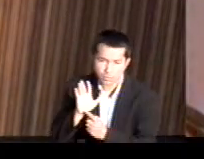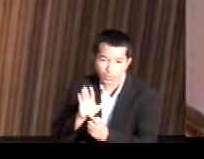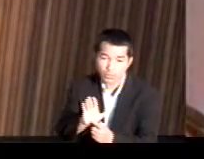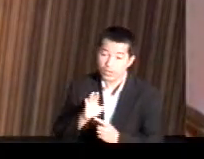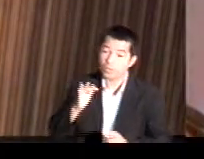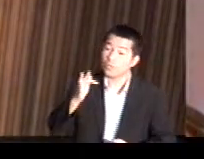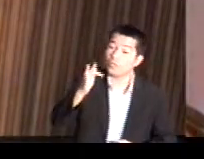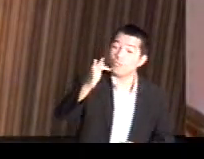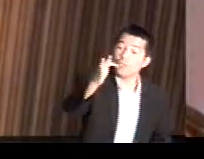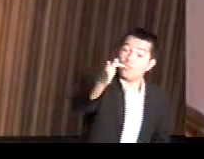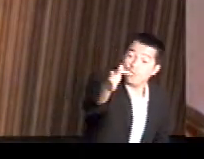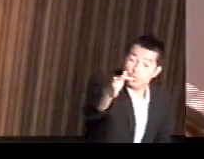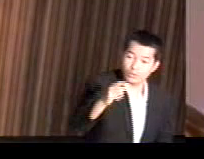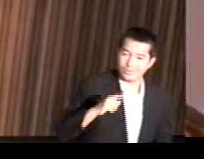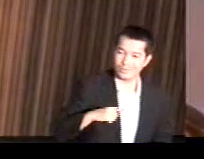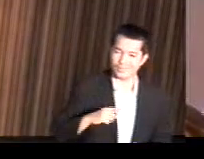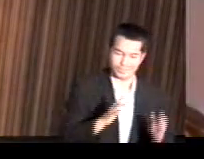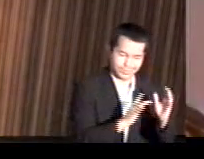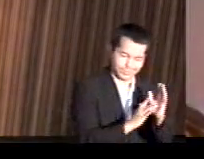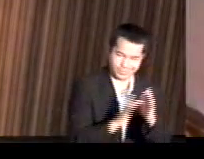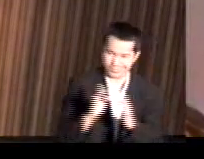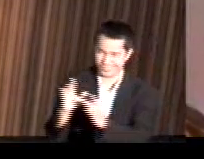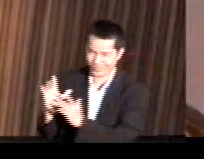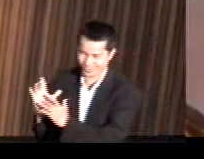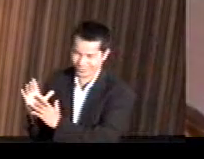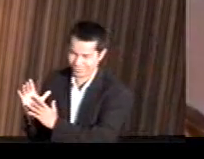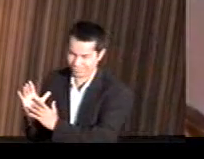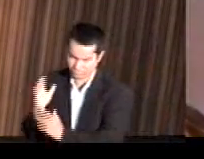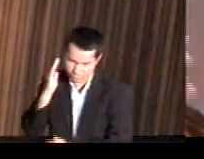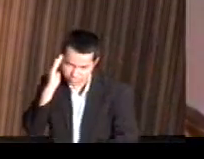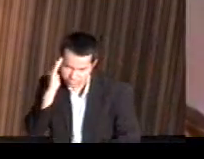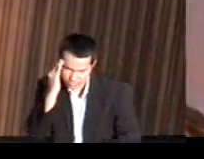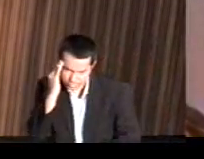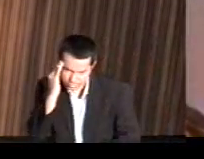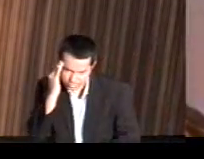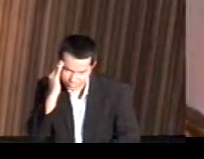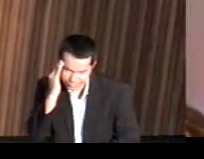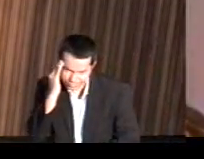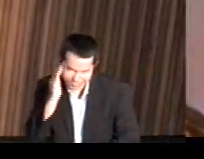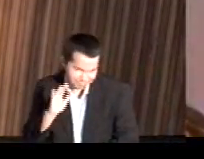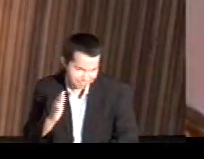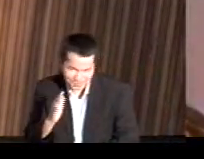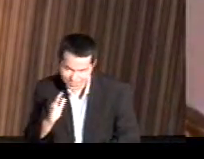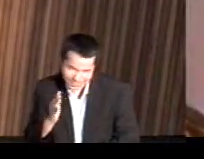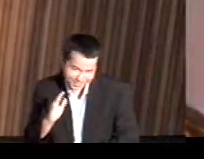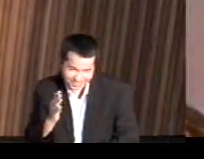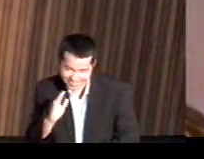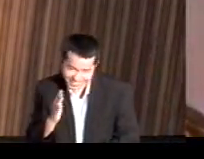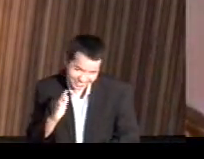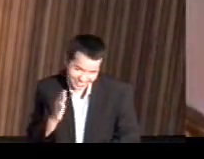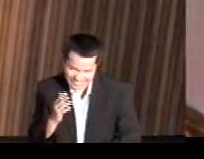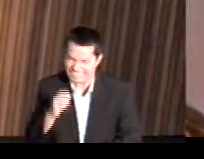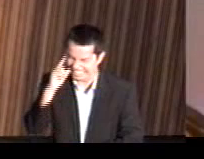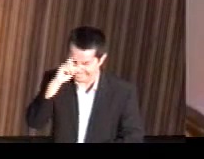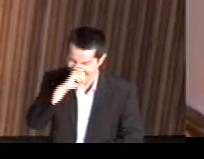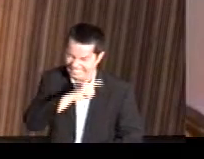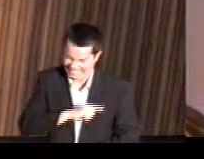E aí nós vamos partir desse princípio para estudar essa história